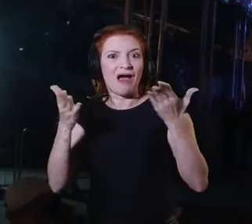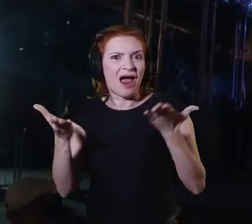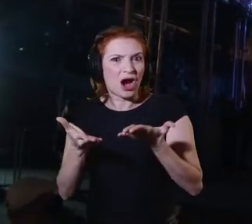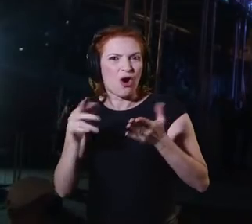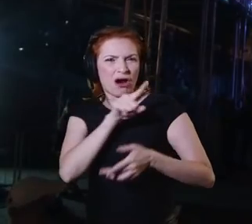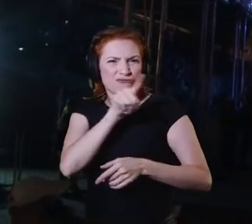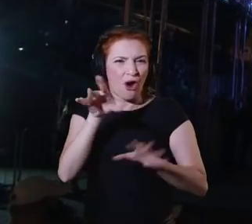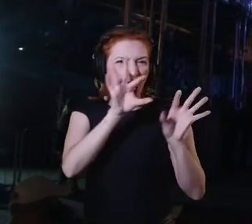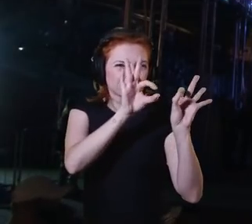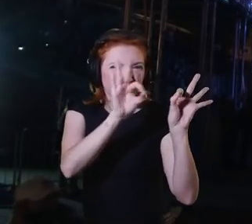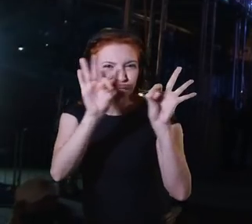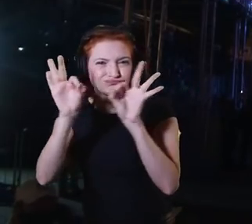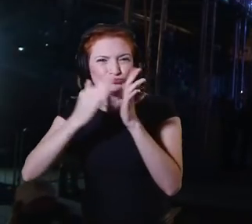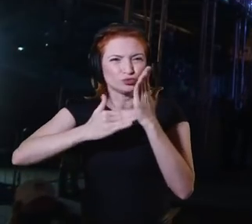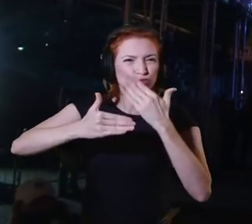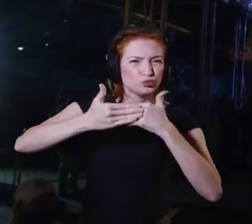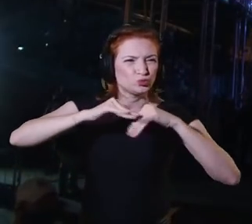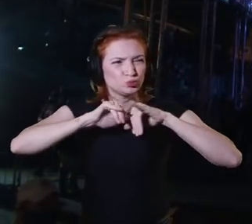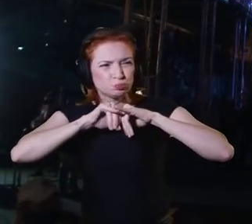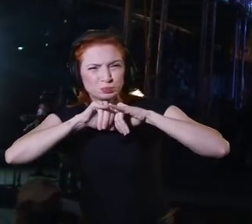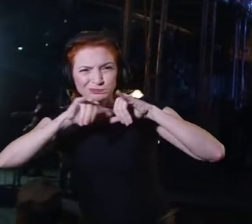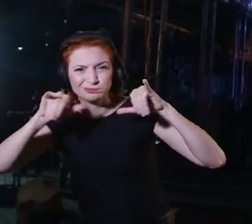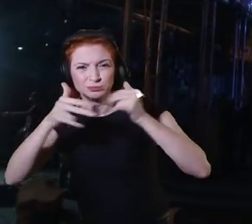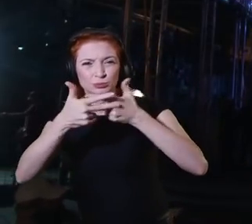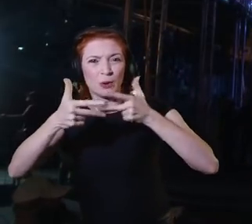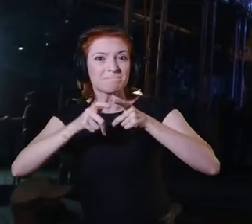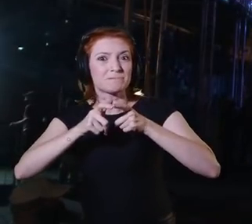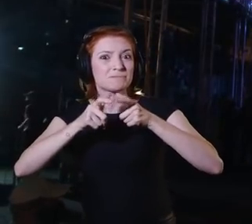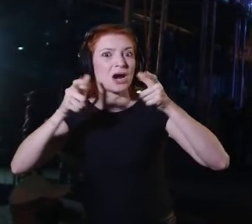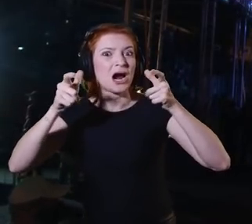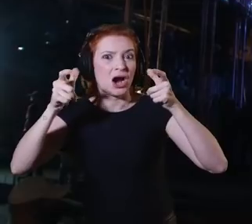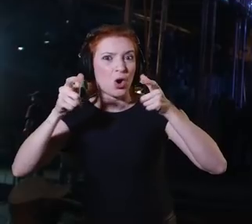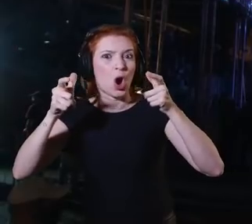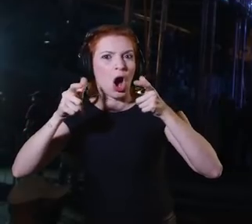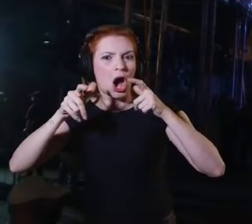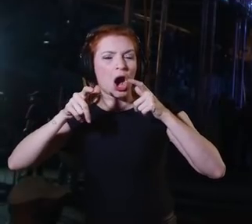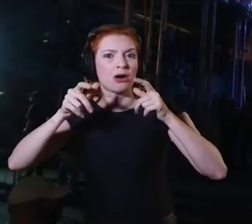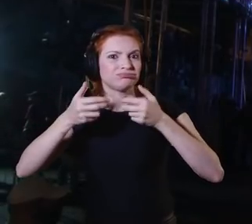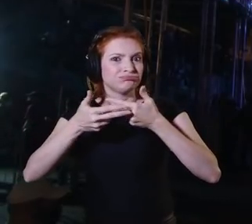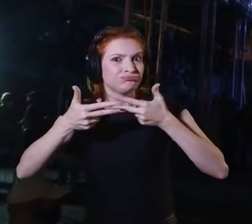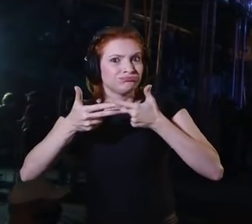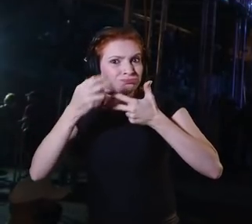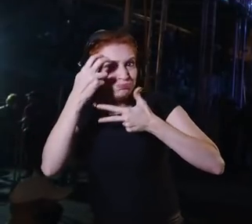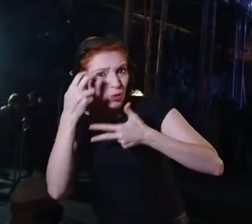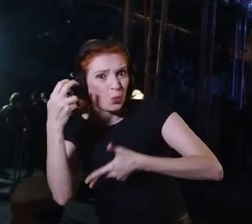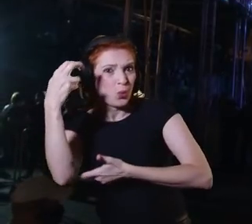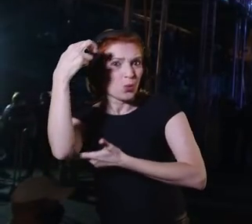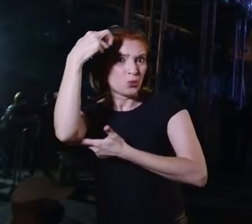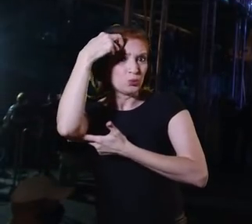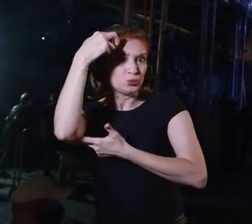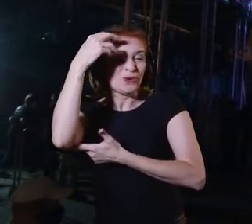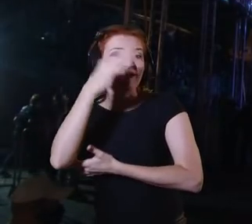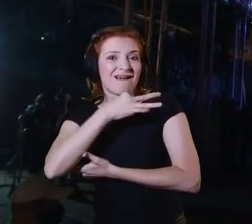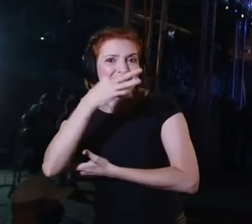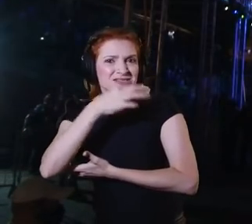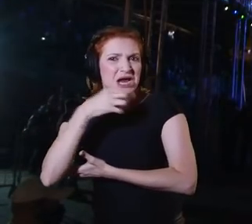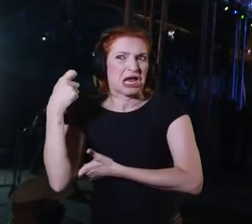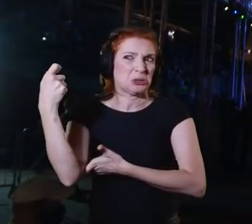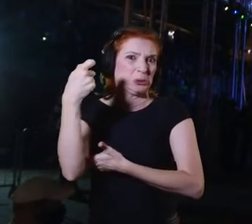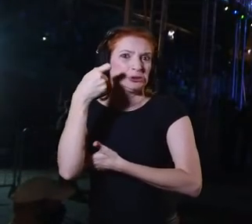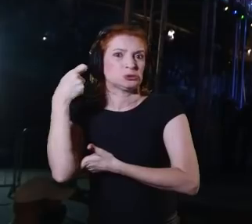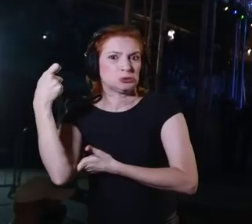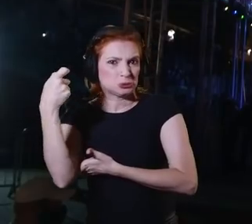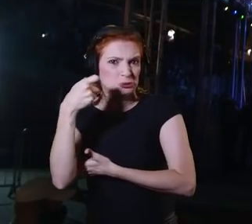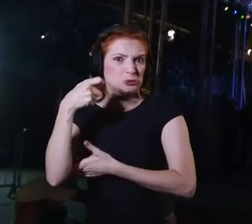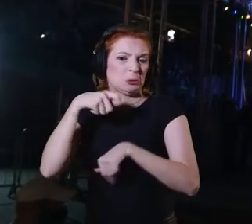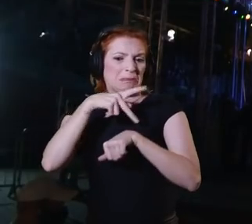as imagens e as informações do maior evento cultural de Caxias do Sul, do Rio Grande do Sul e do